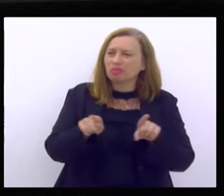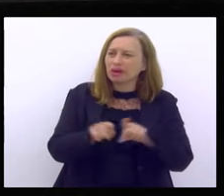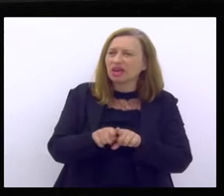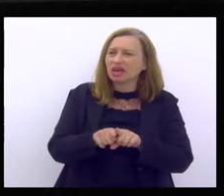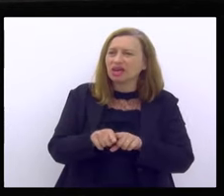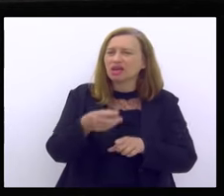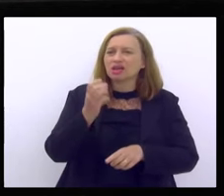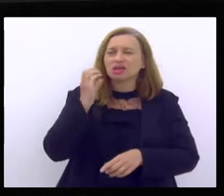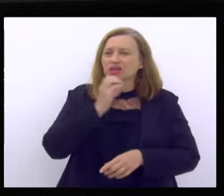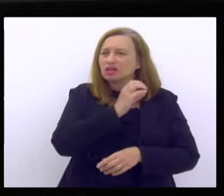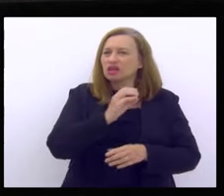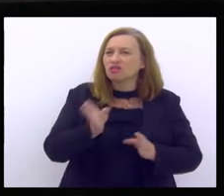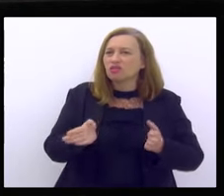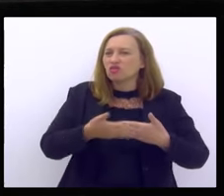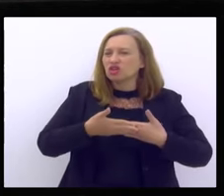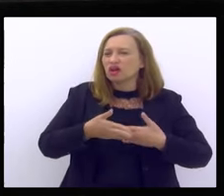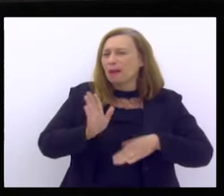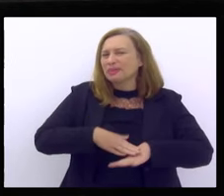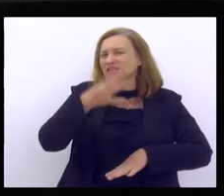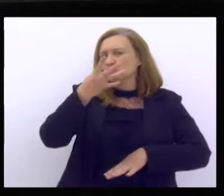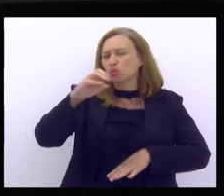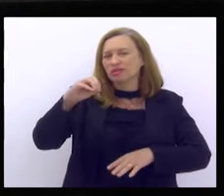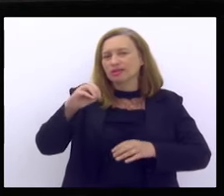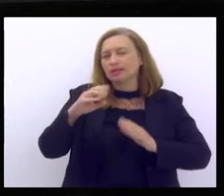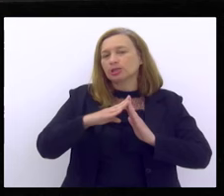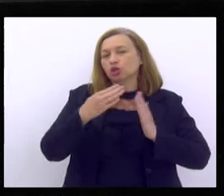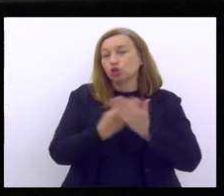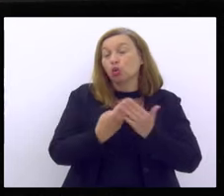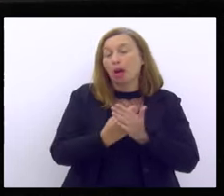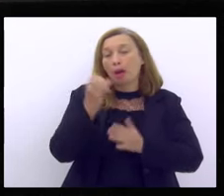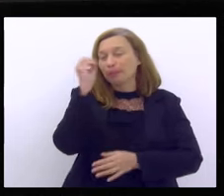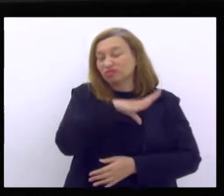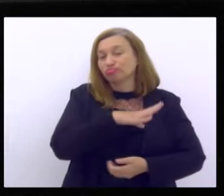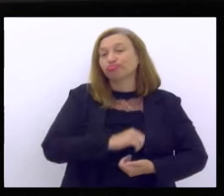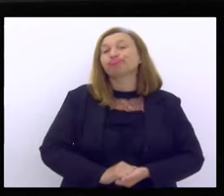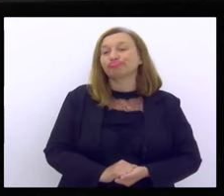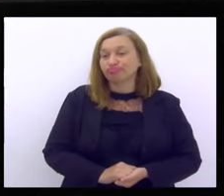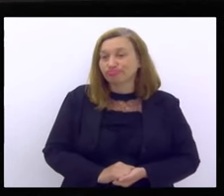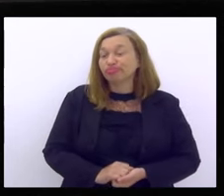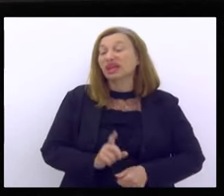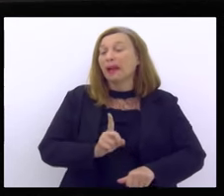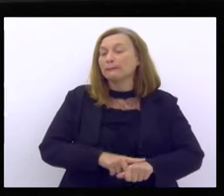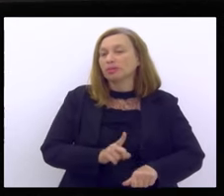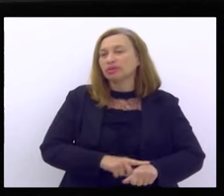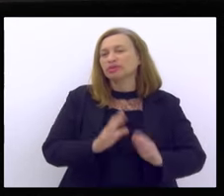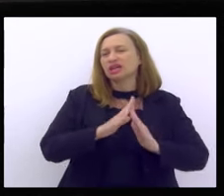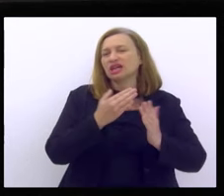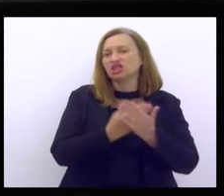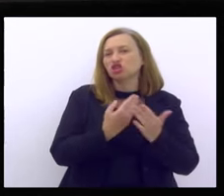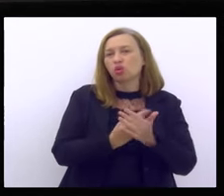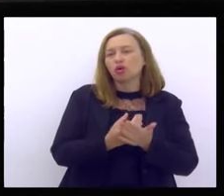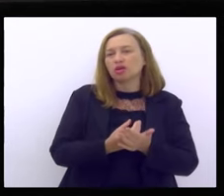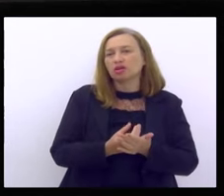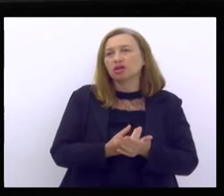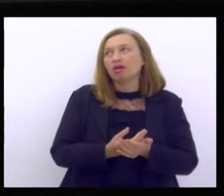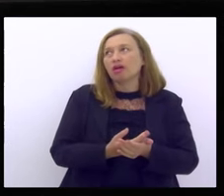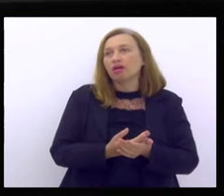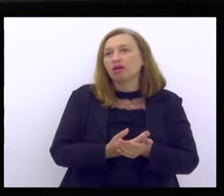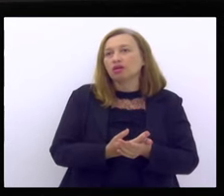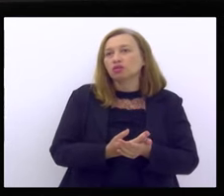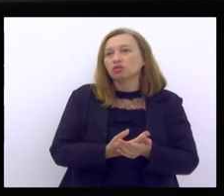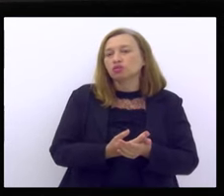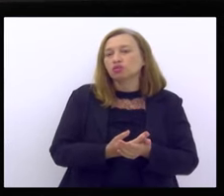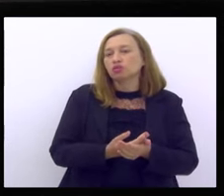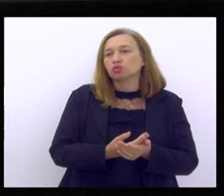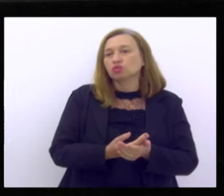foram fechadas mais de 400 escolas, o que é um absurdo. Nós estamos num momento em que as escolas, o número